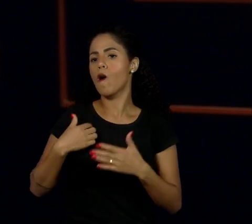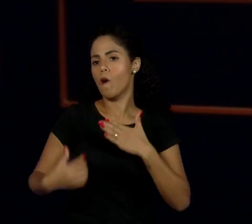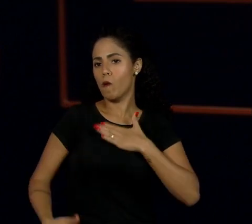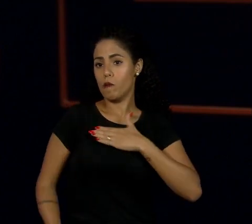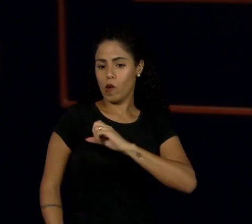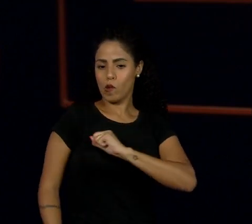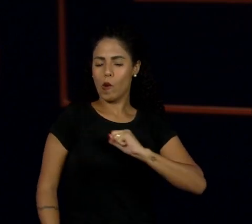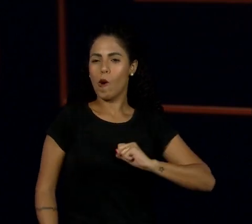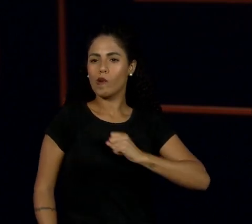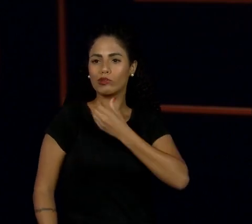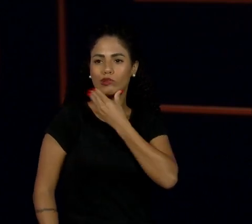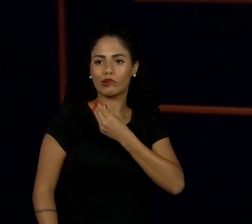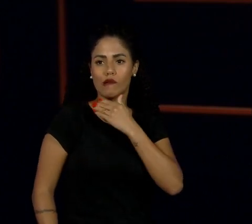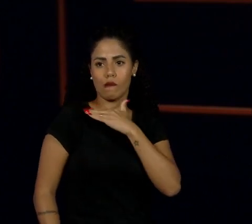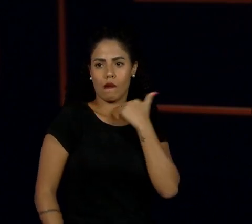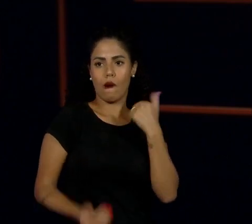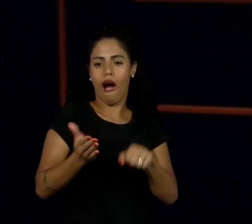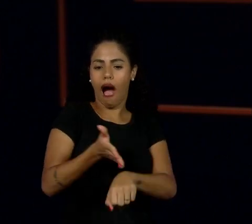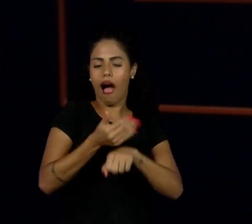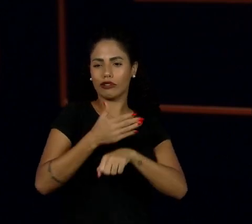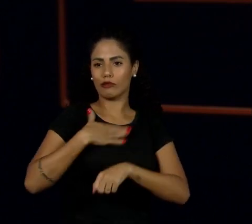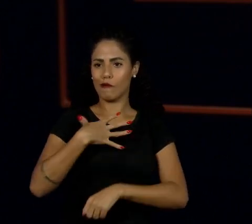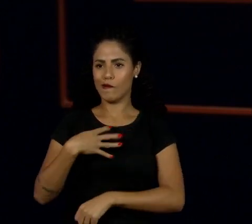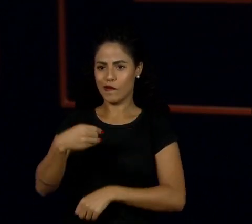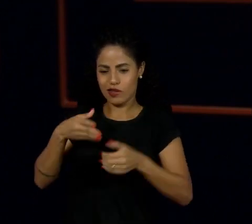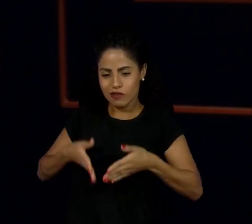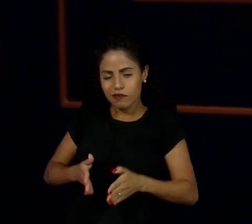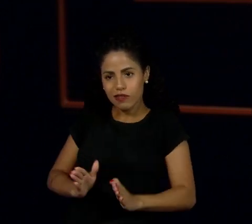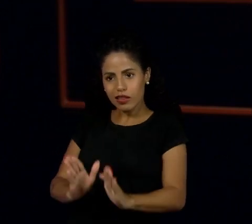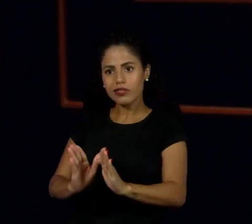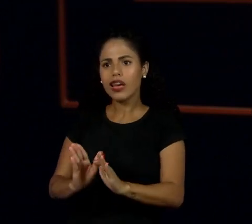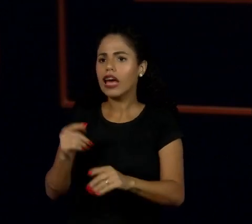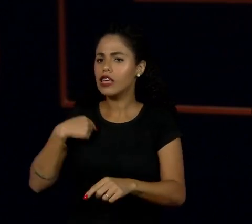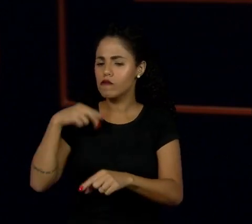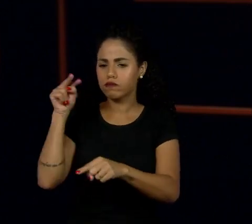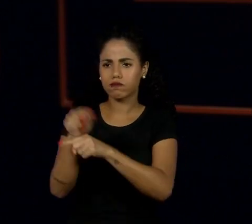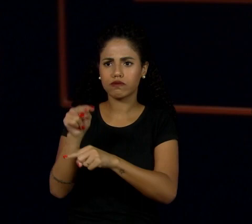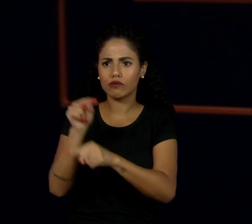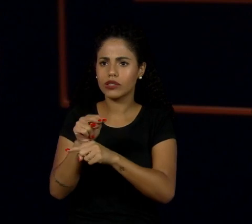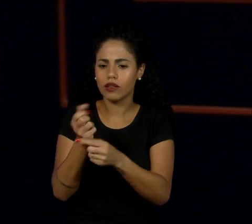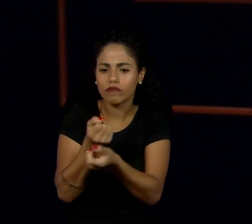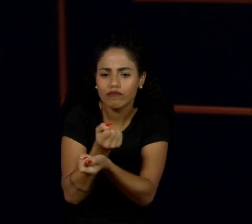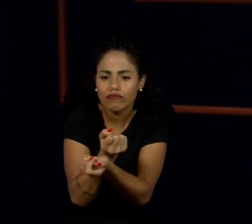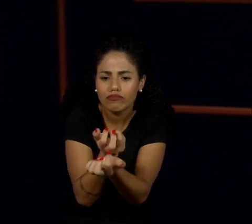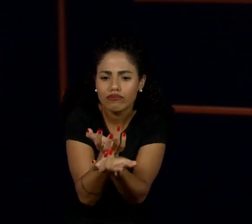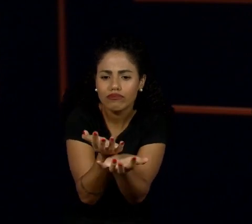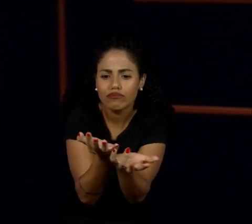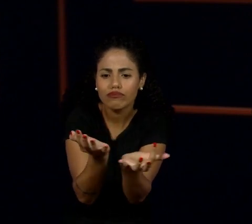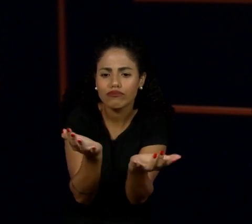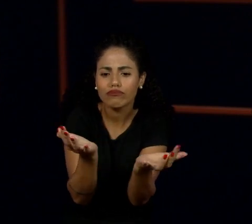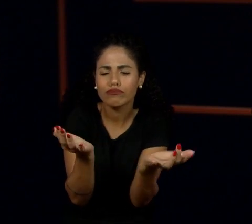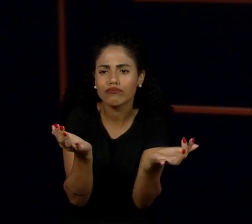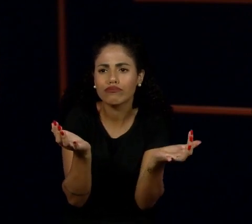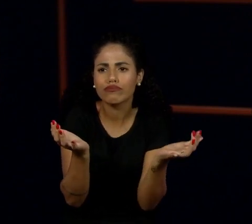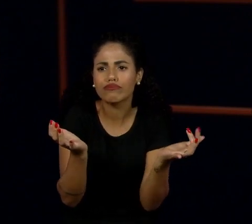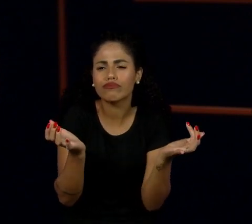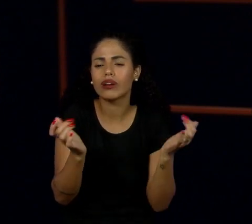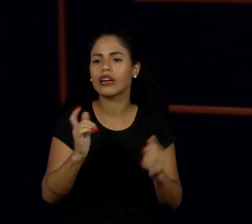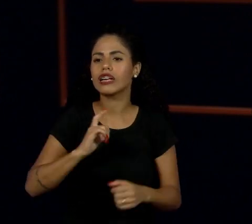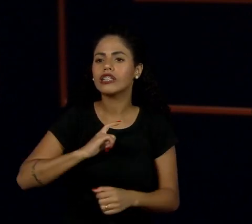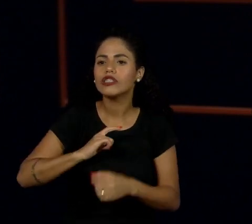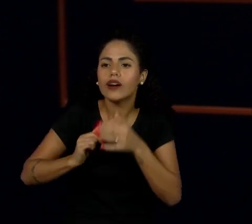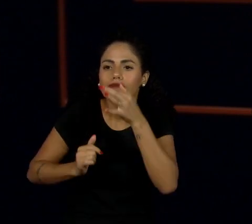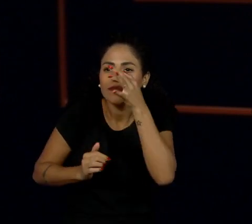está com 29 anos, há 30 anos que eu estou cuidando desse jardim. E no jardim do Roberto Burle Marx, e no